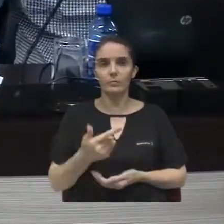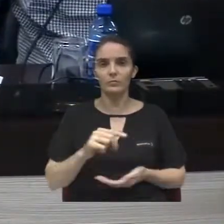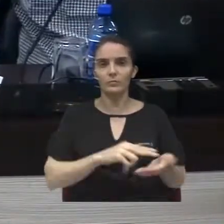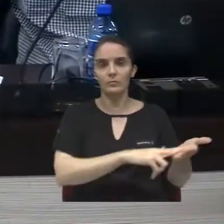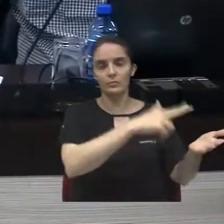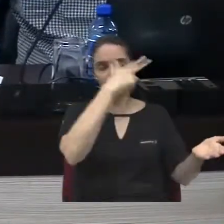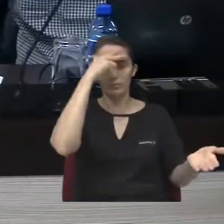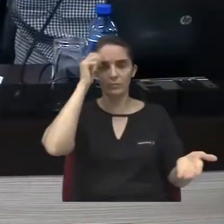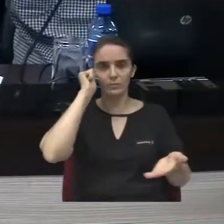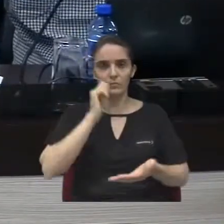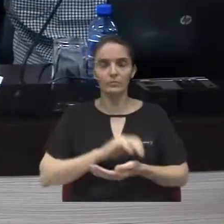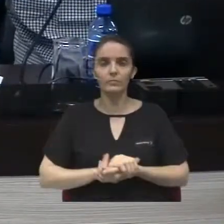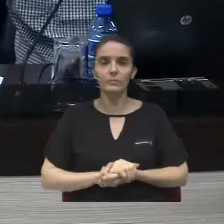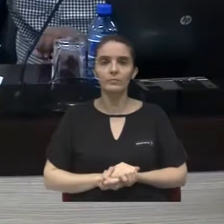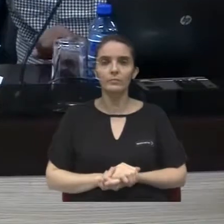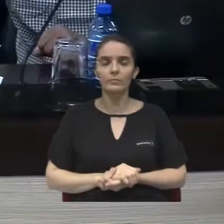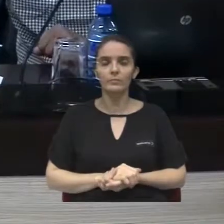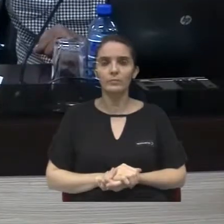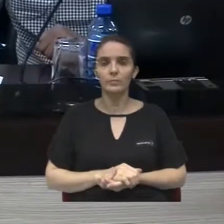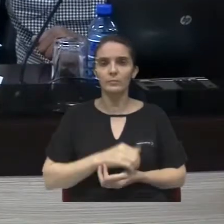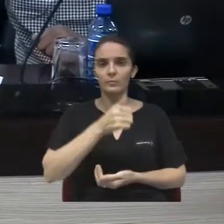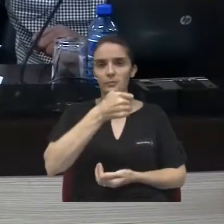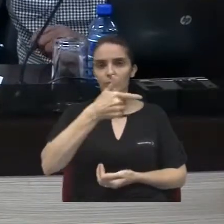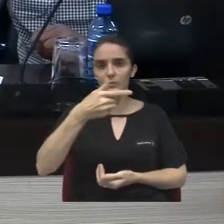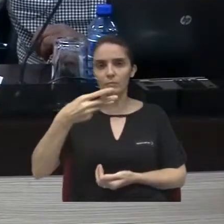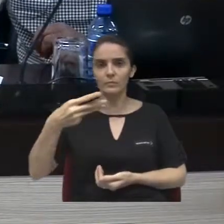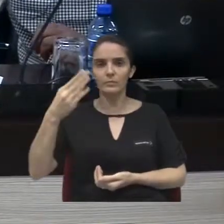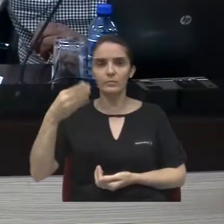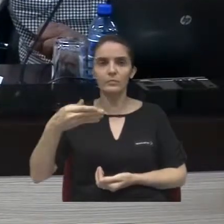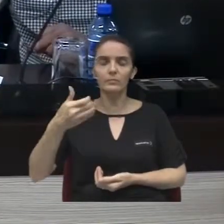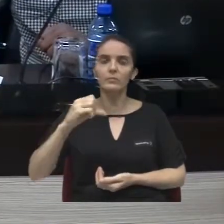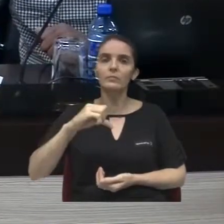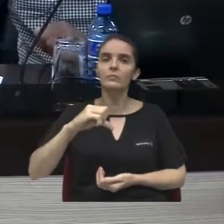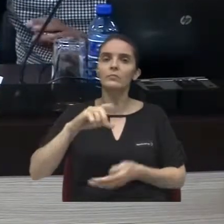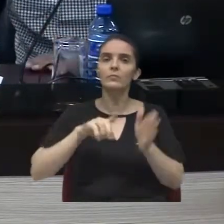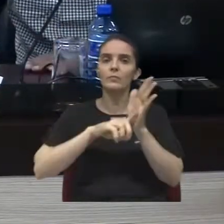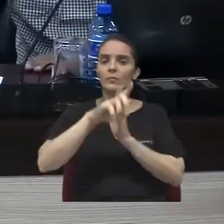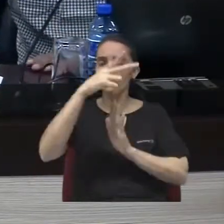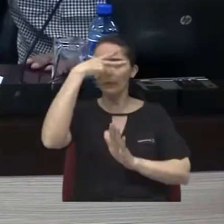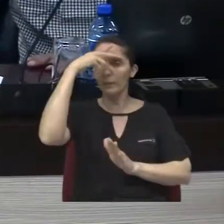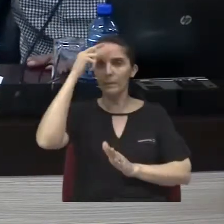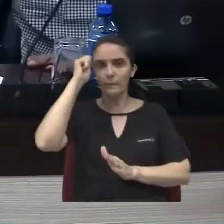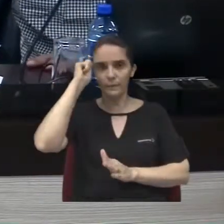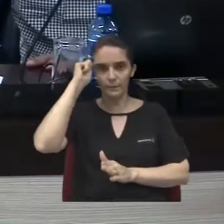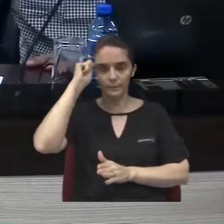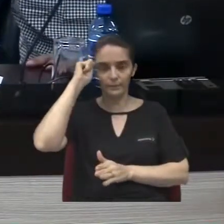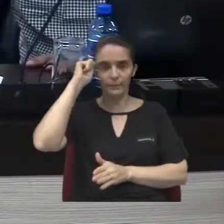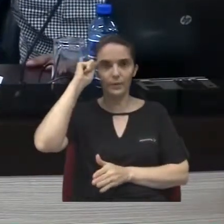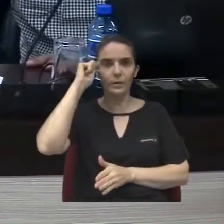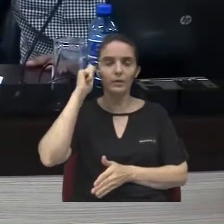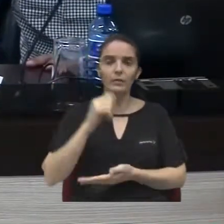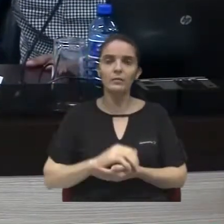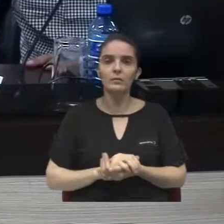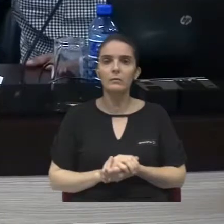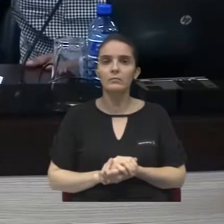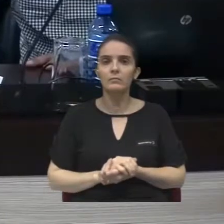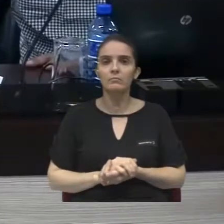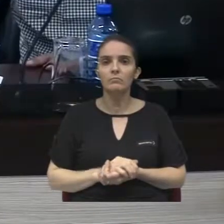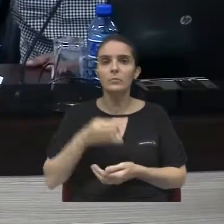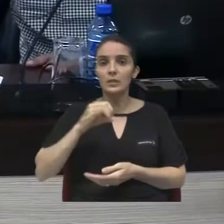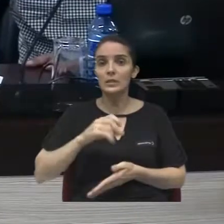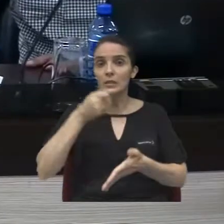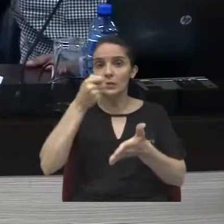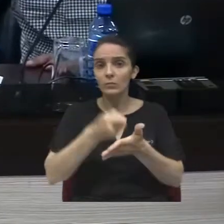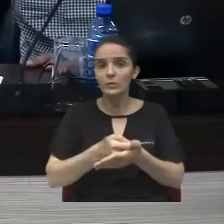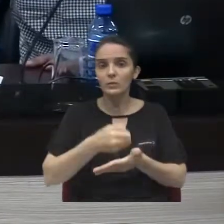havendo, será encaminhado ao executivo. Requerimento 123/2019 requer informações ao Poder Executivo sobre o cumprimento da Lei